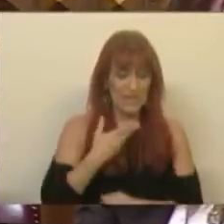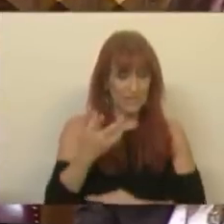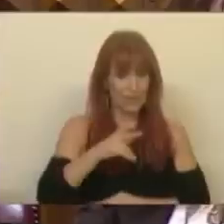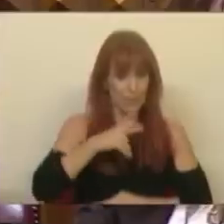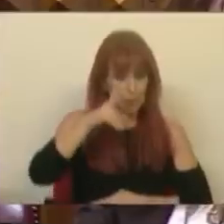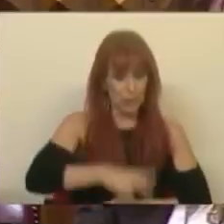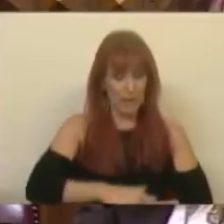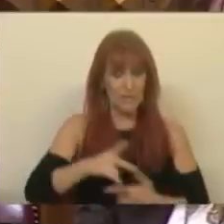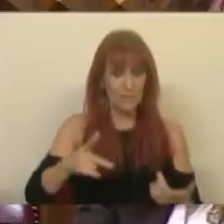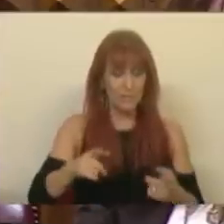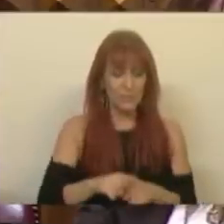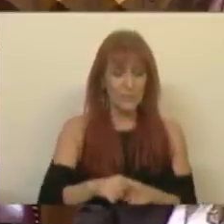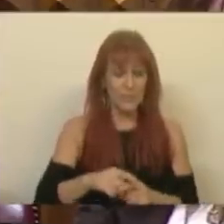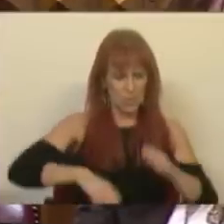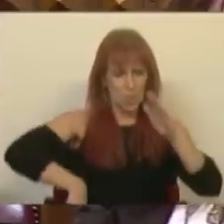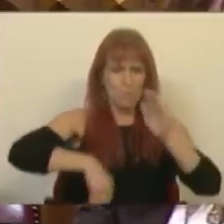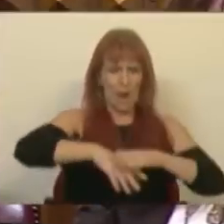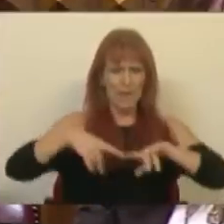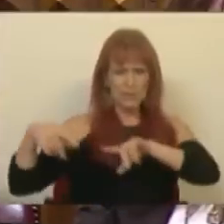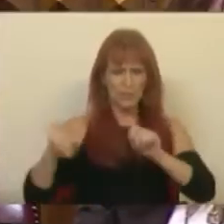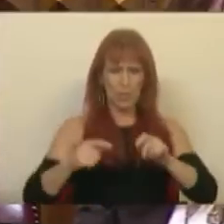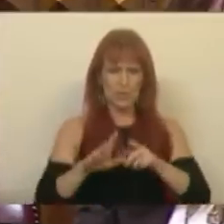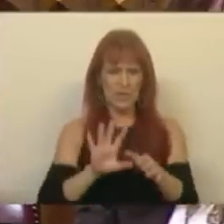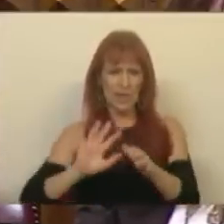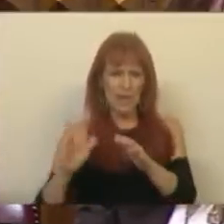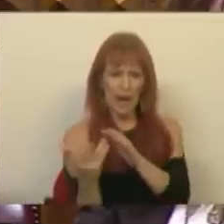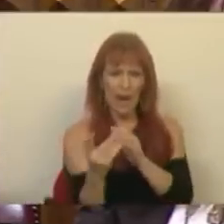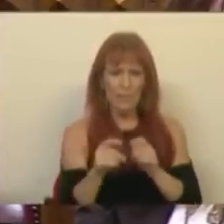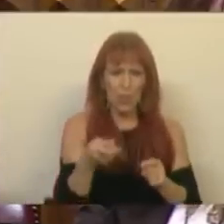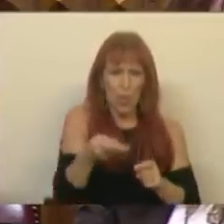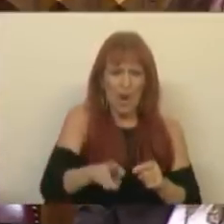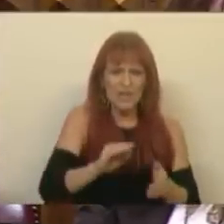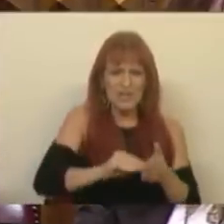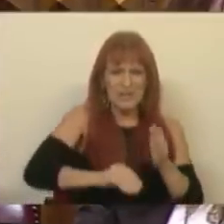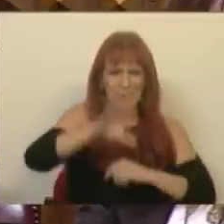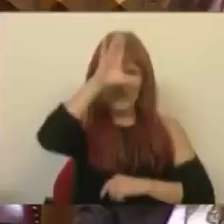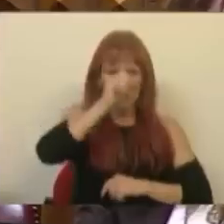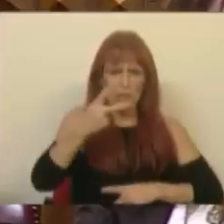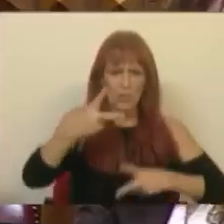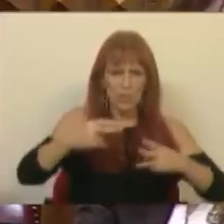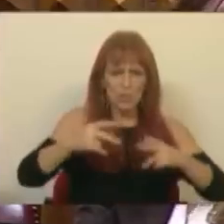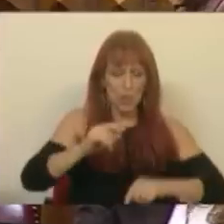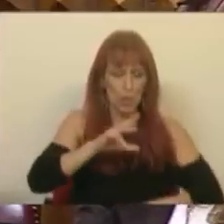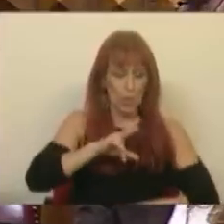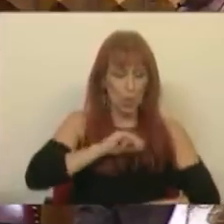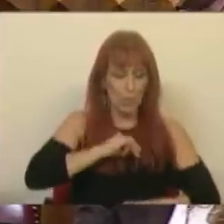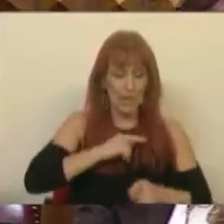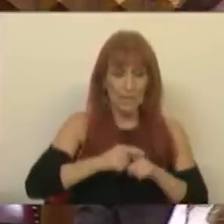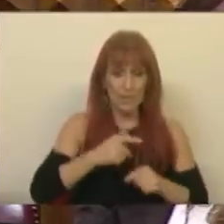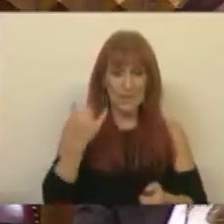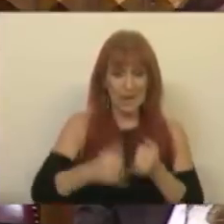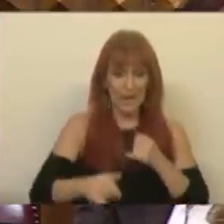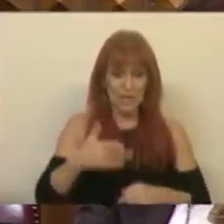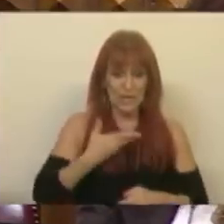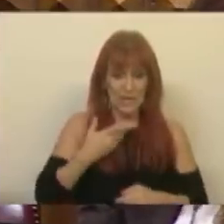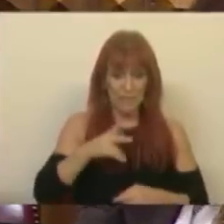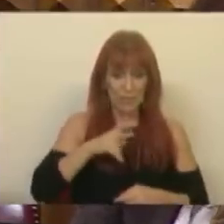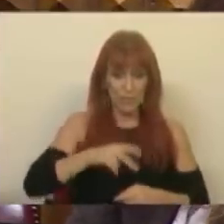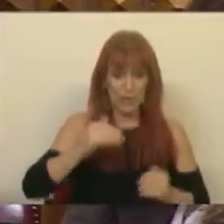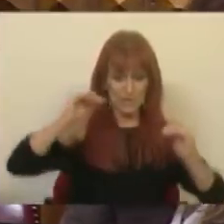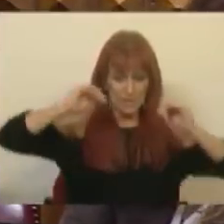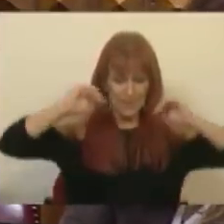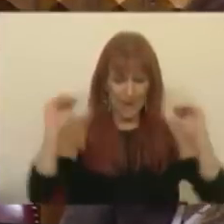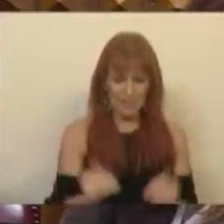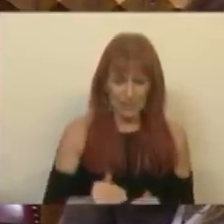Portuguesa no auge da discussão em torno da executário de estado do Tesouro o prémio de risco da dívida Portuguesa era mais baixo